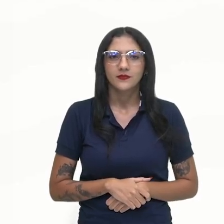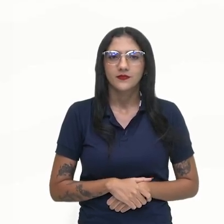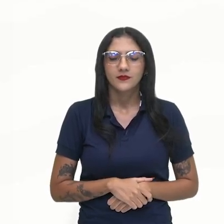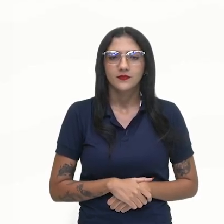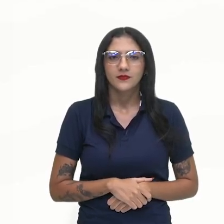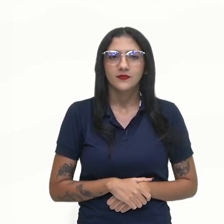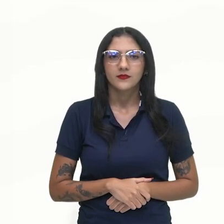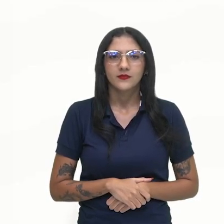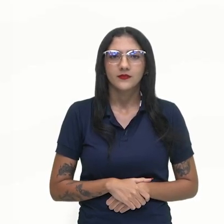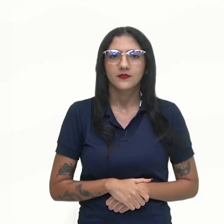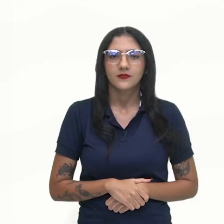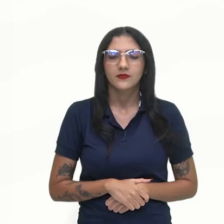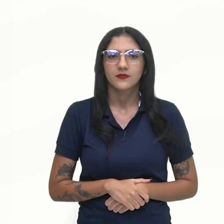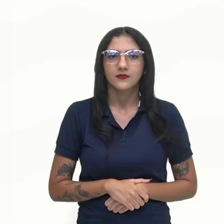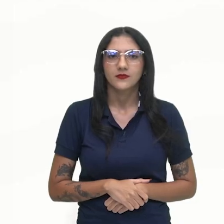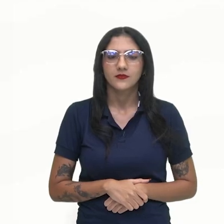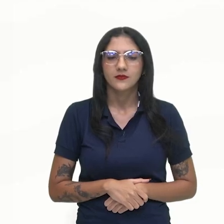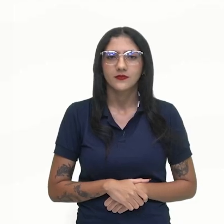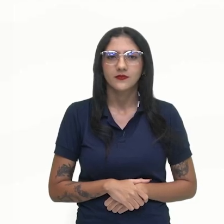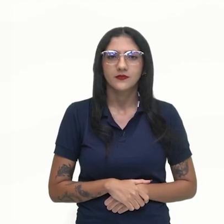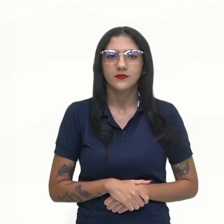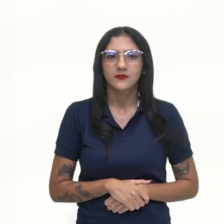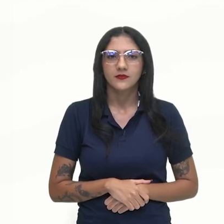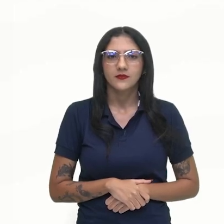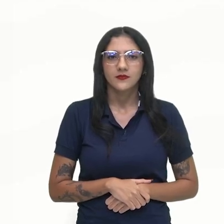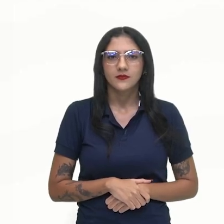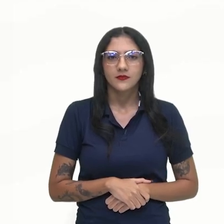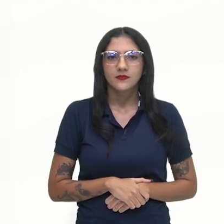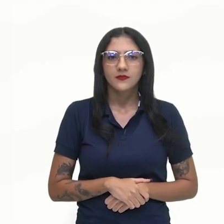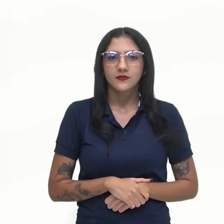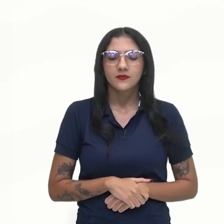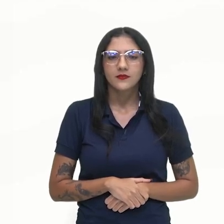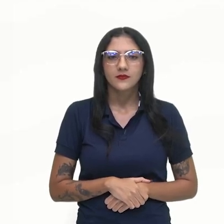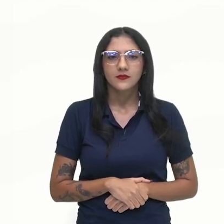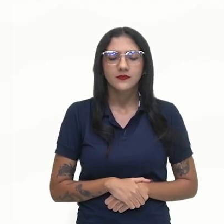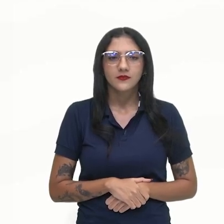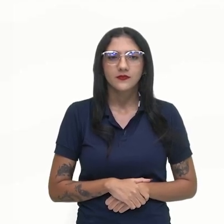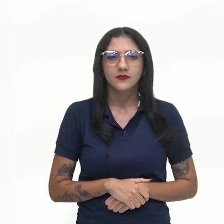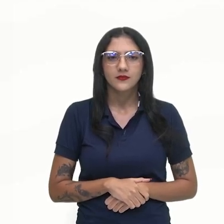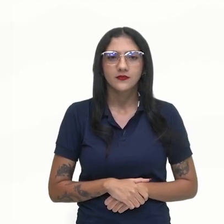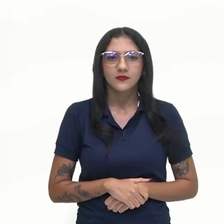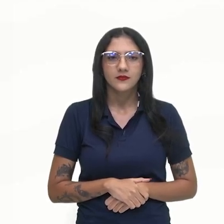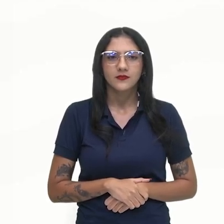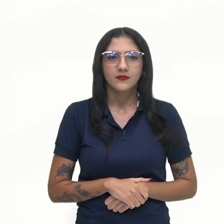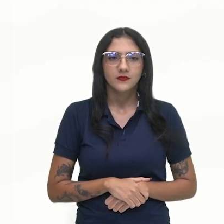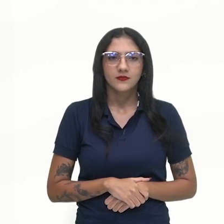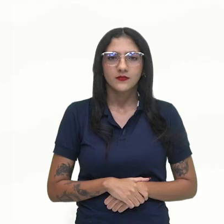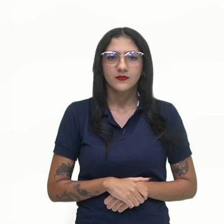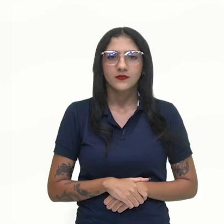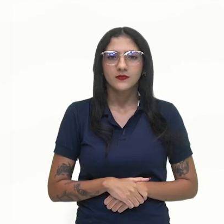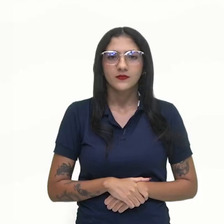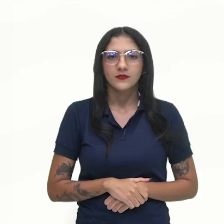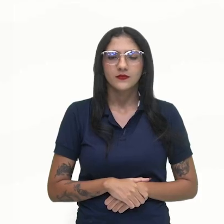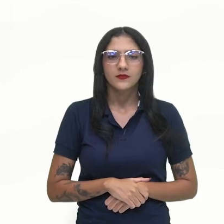noble of this fish are the ribs, that can be prepared grilled or